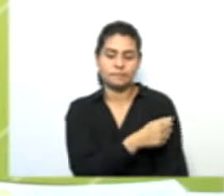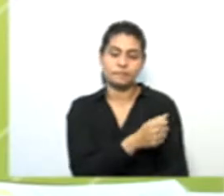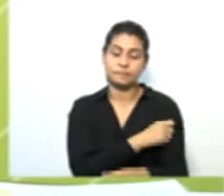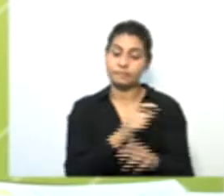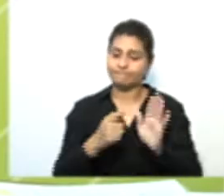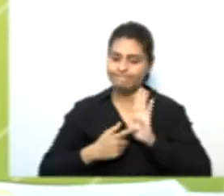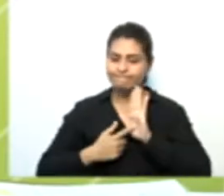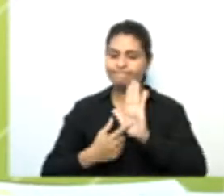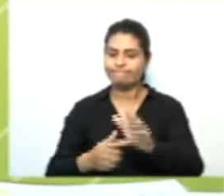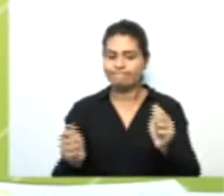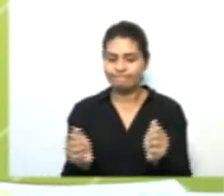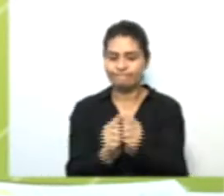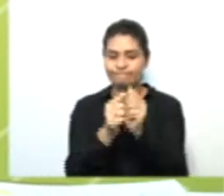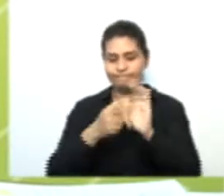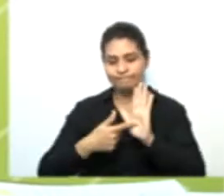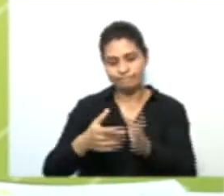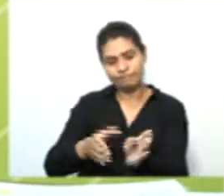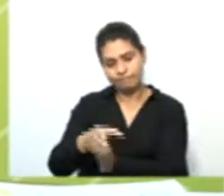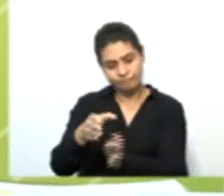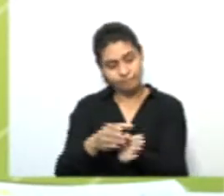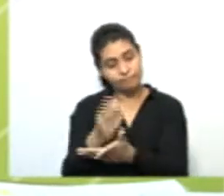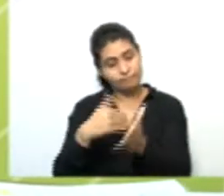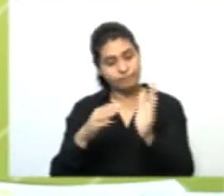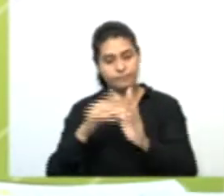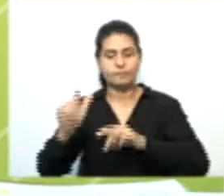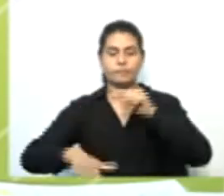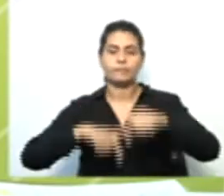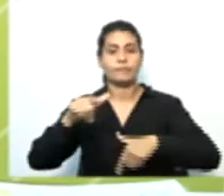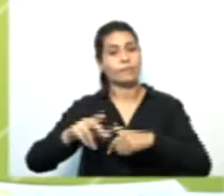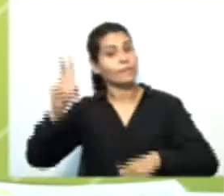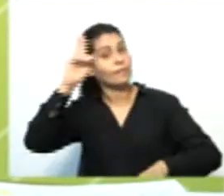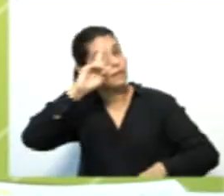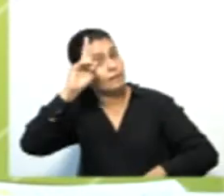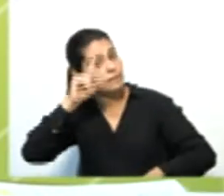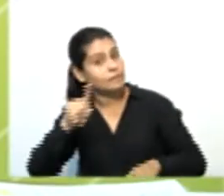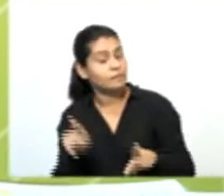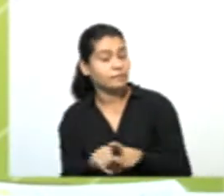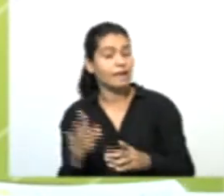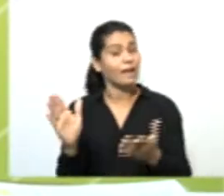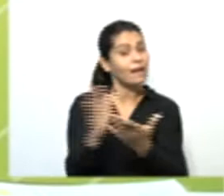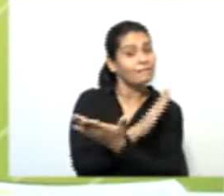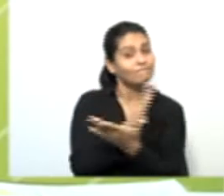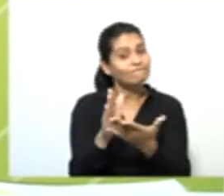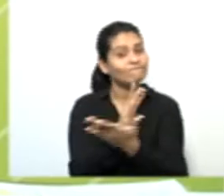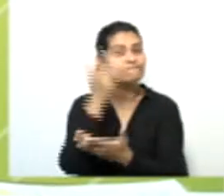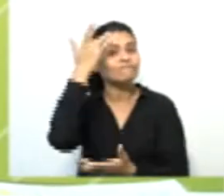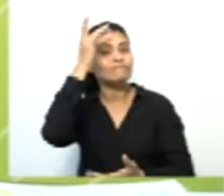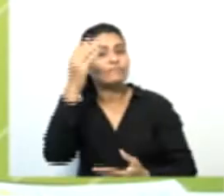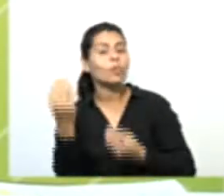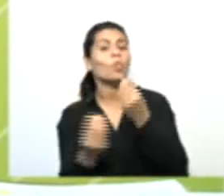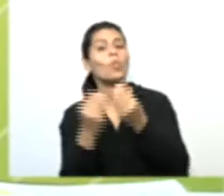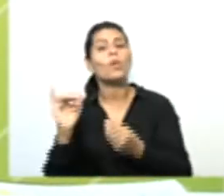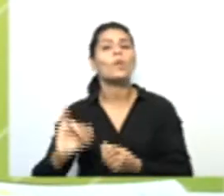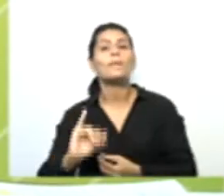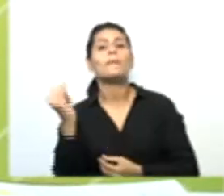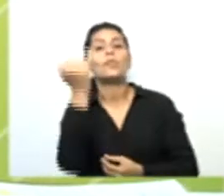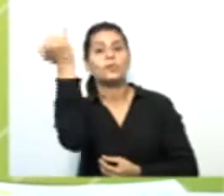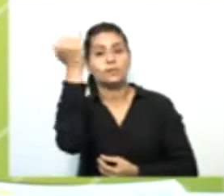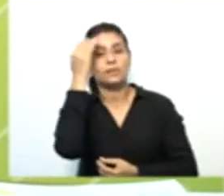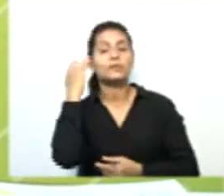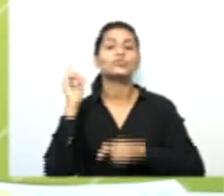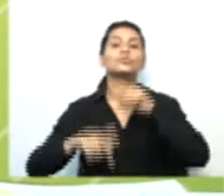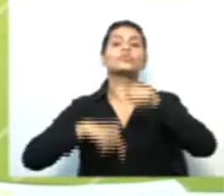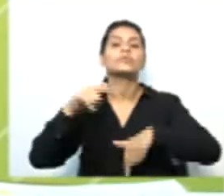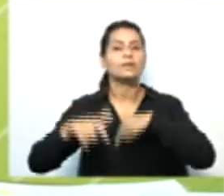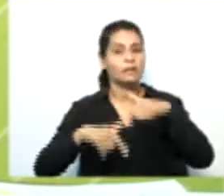da orientação presencial desses trabalhos. Lembrando, gente, às vezes vocês não sabem a importância do significado